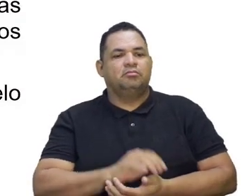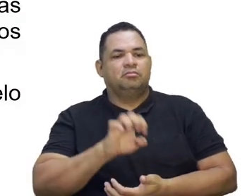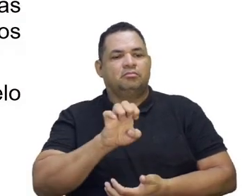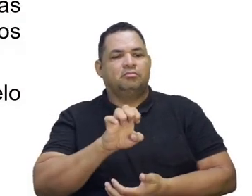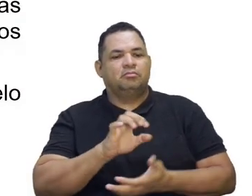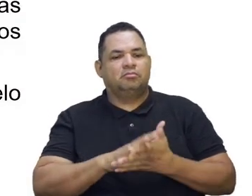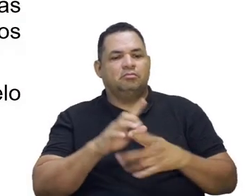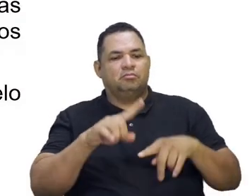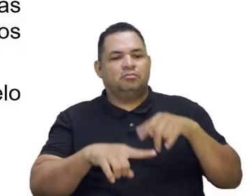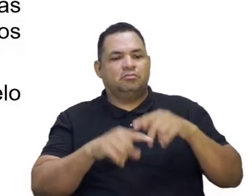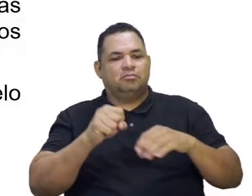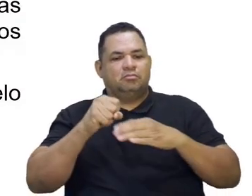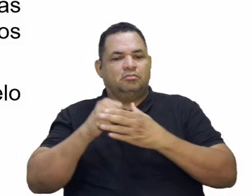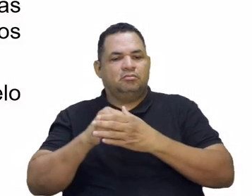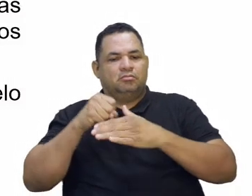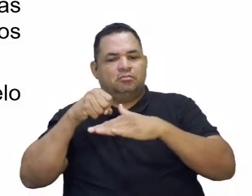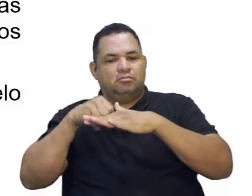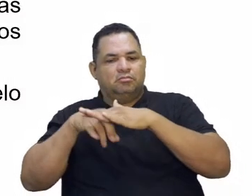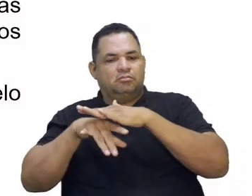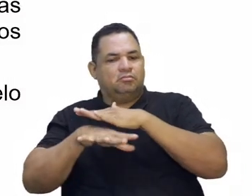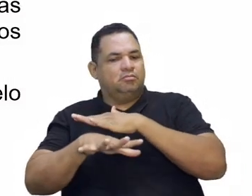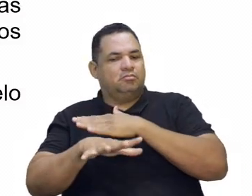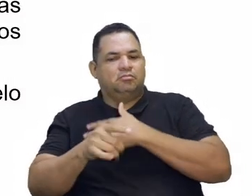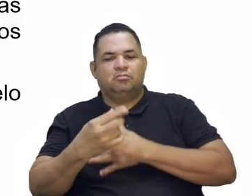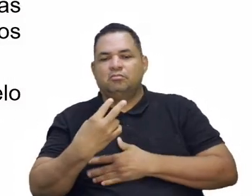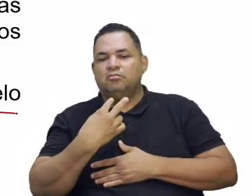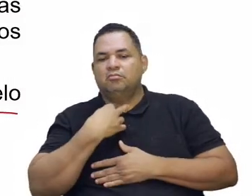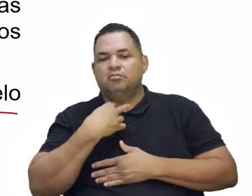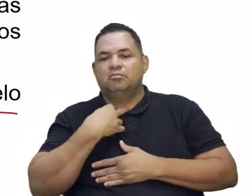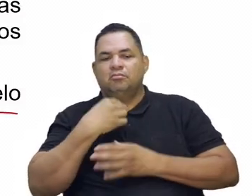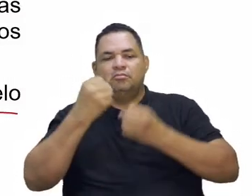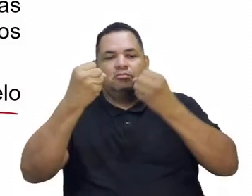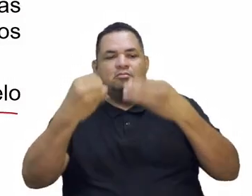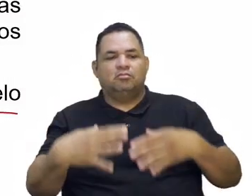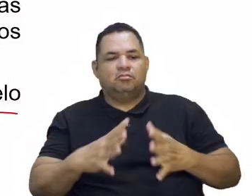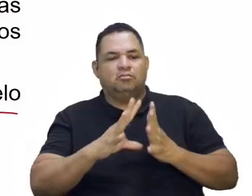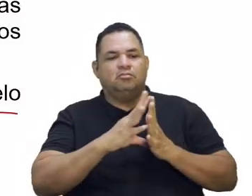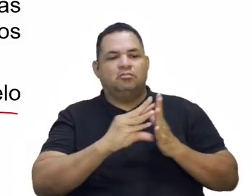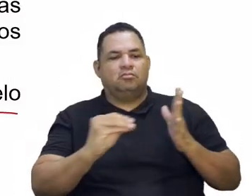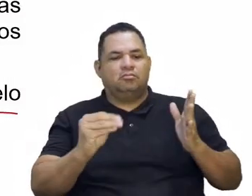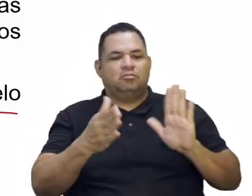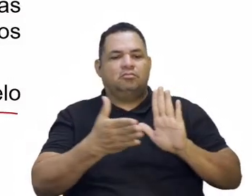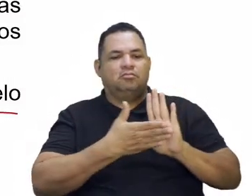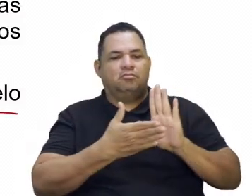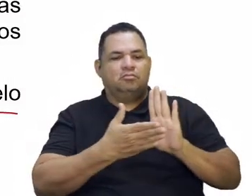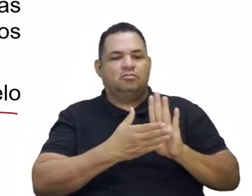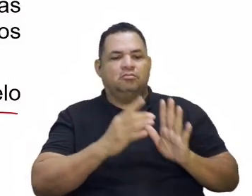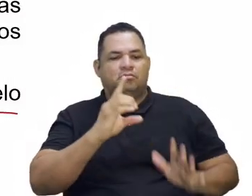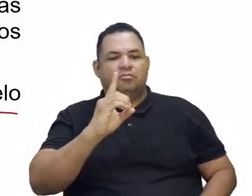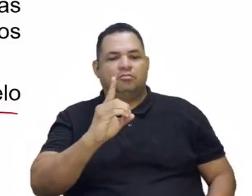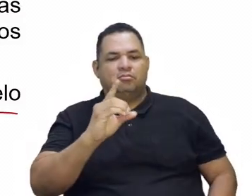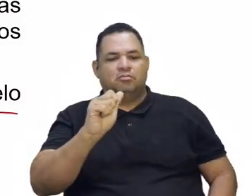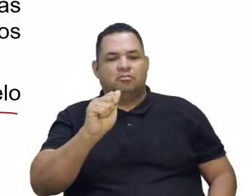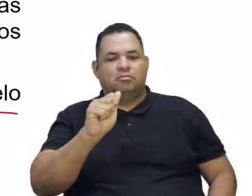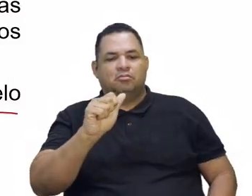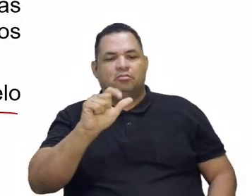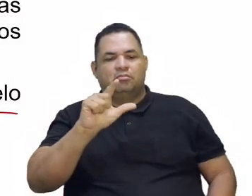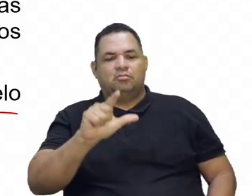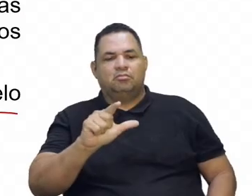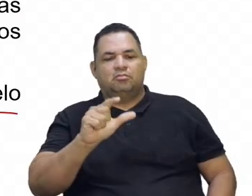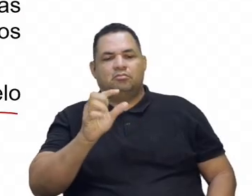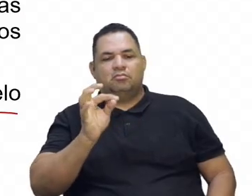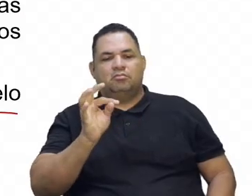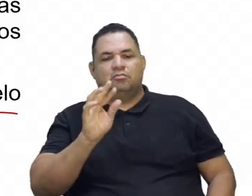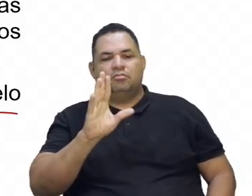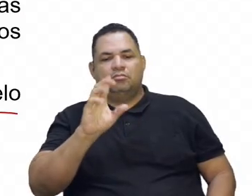fala: elementos radioativos não poderiam ser explicados pelo modelo proposto por Dalton. E essa aqui